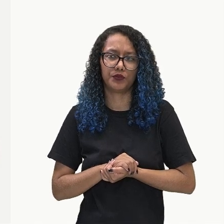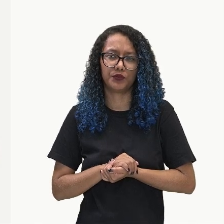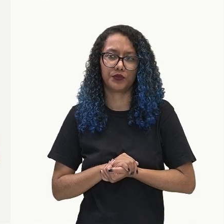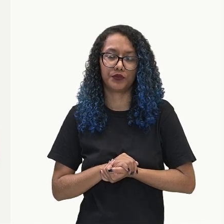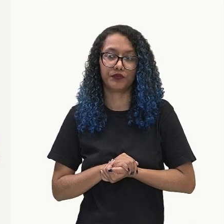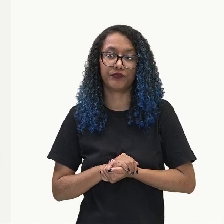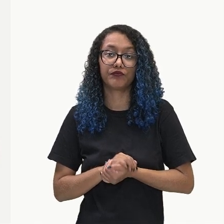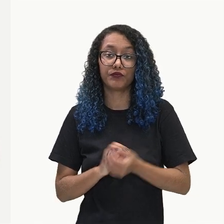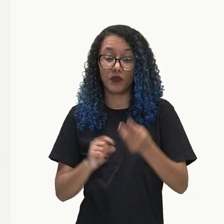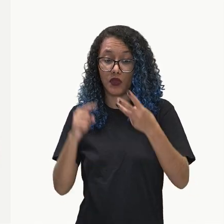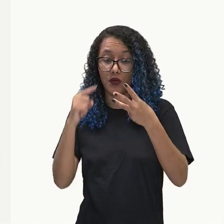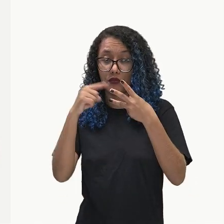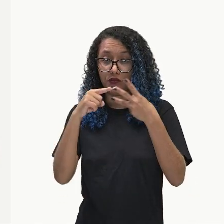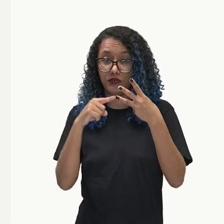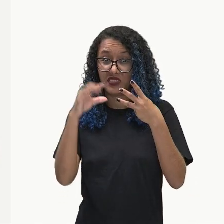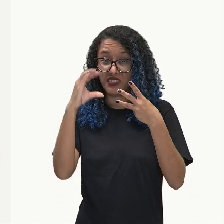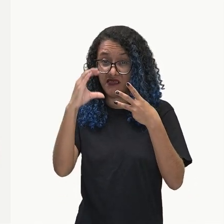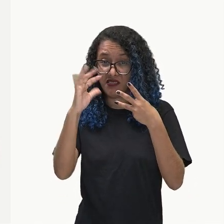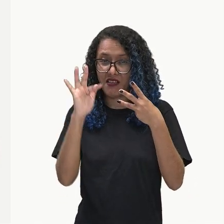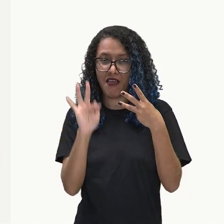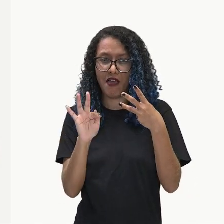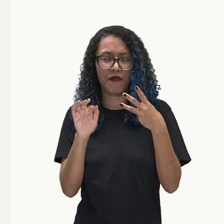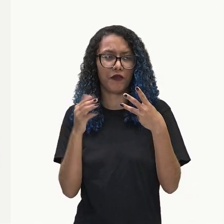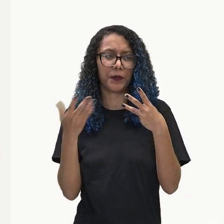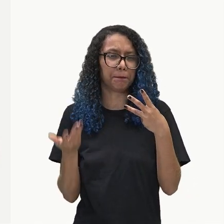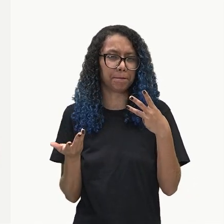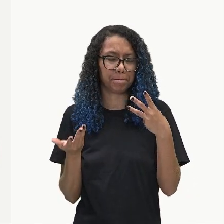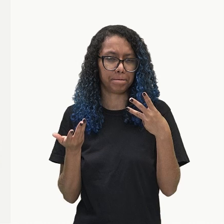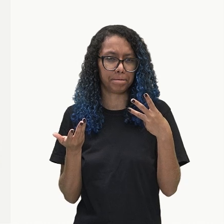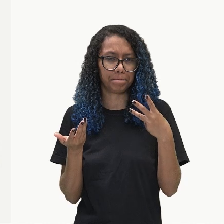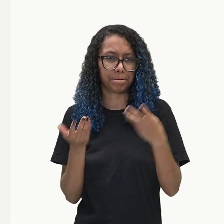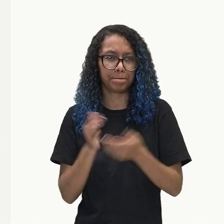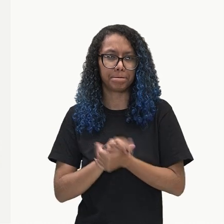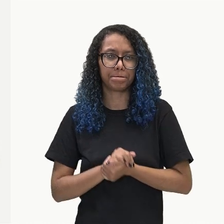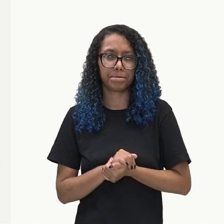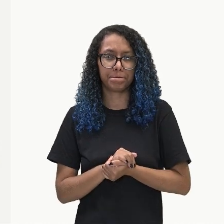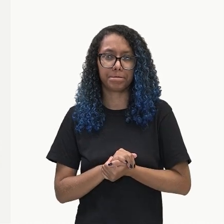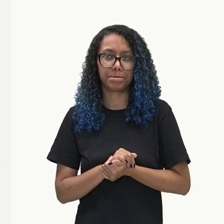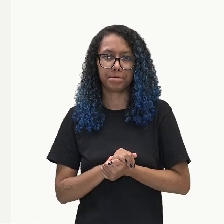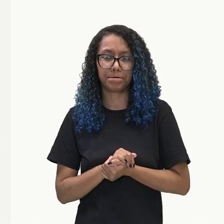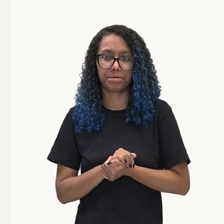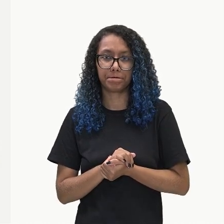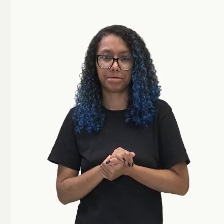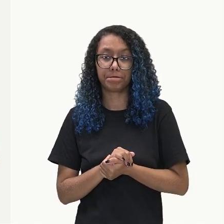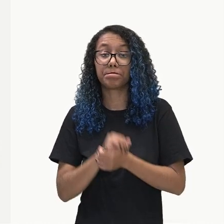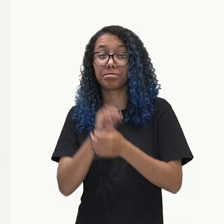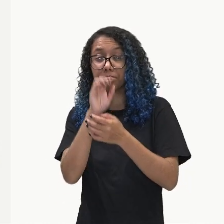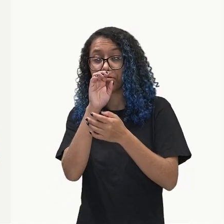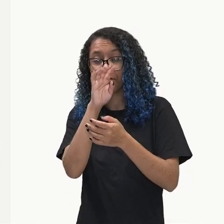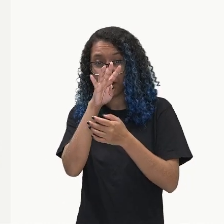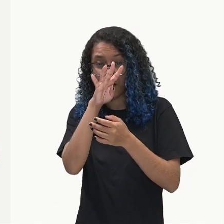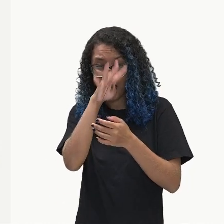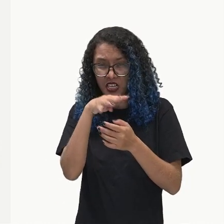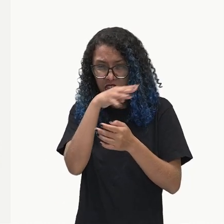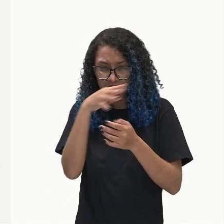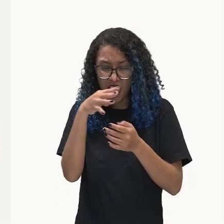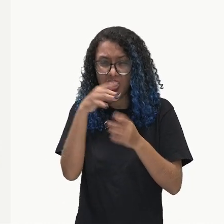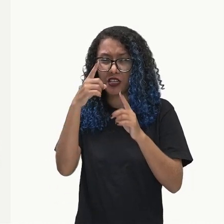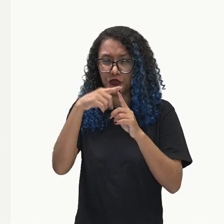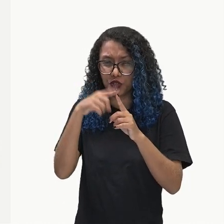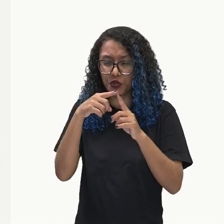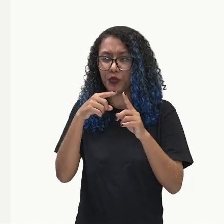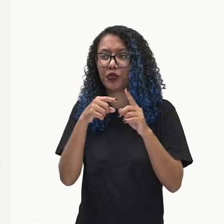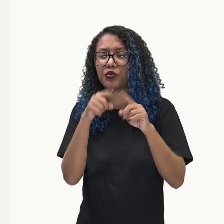e o Fahrenheit, eles são escalas de medida, certo? E